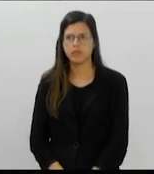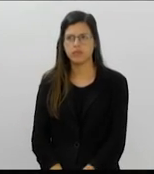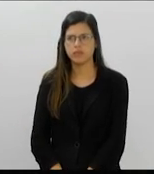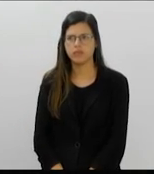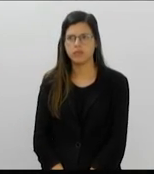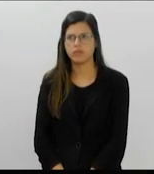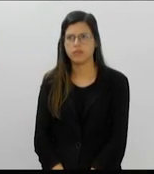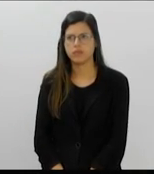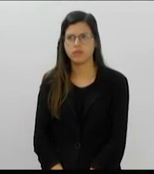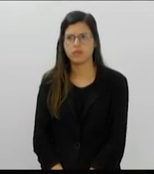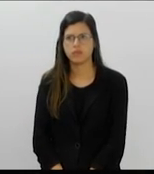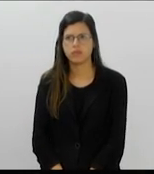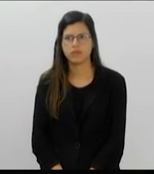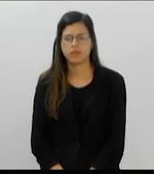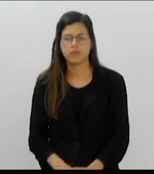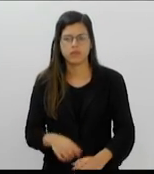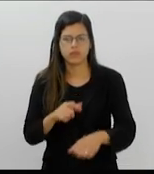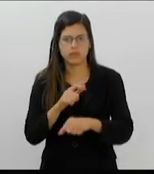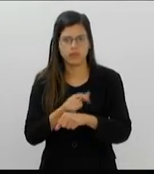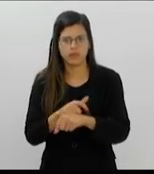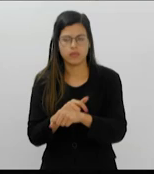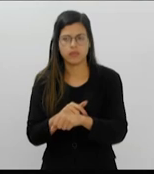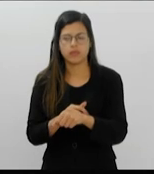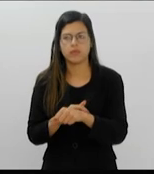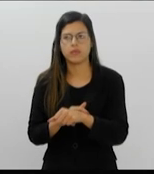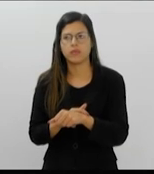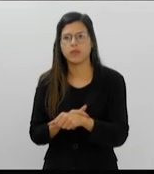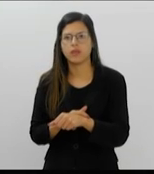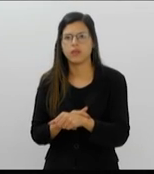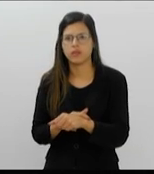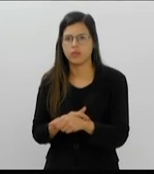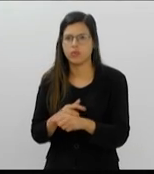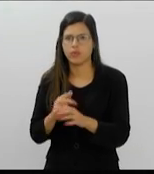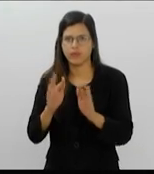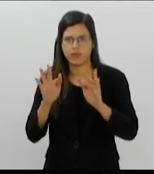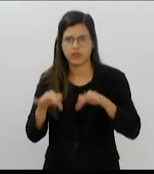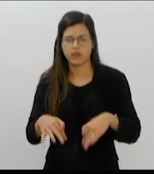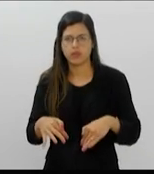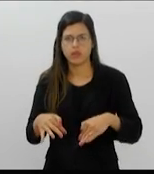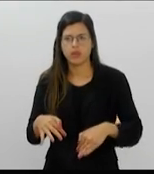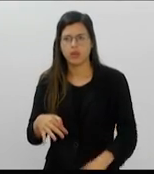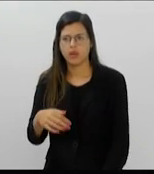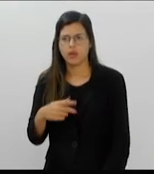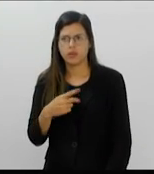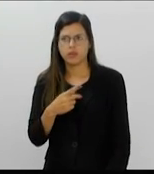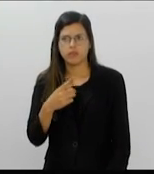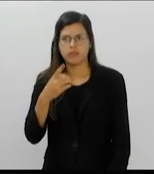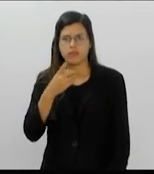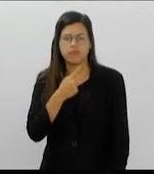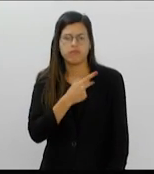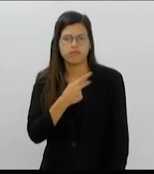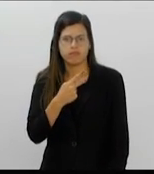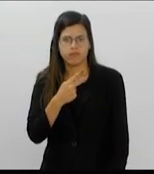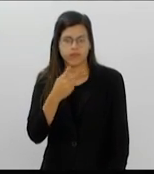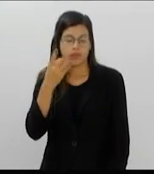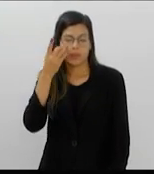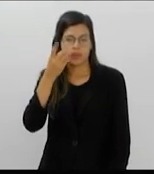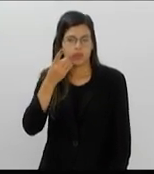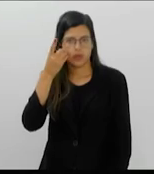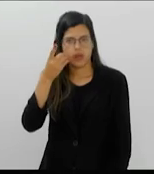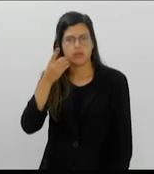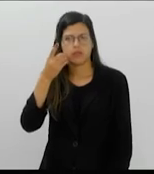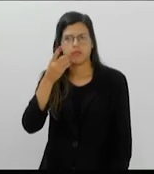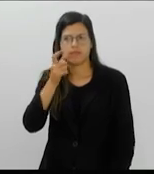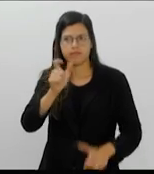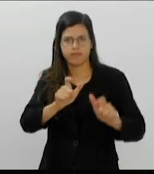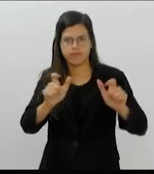no nosso expediente final, senhoras e senhores deputados